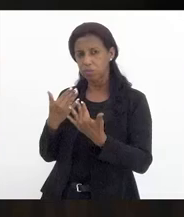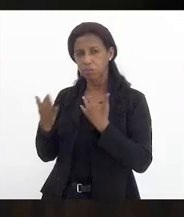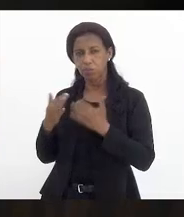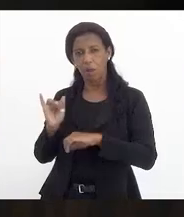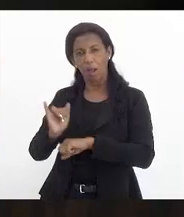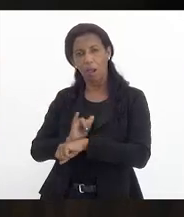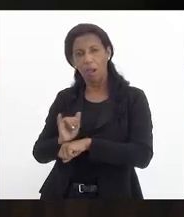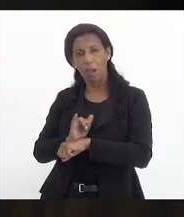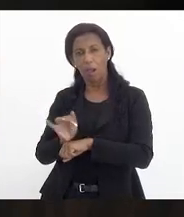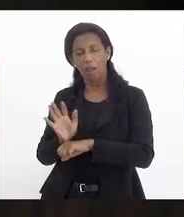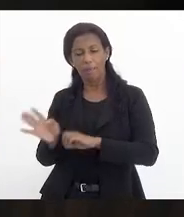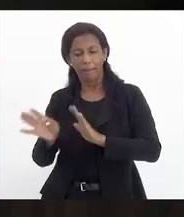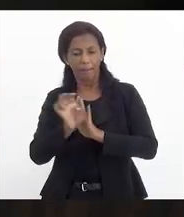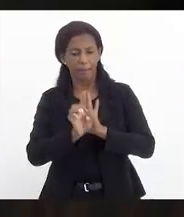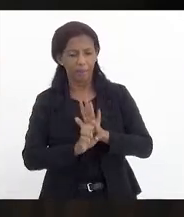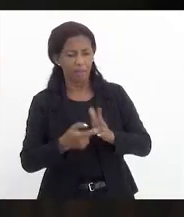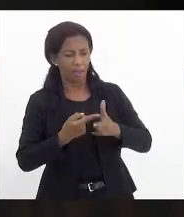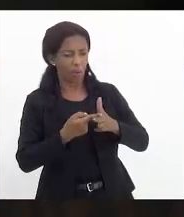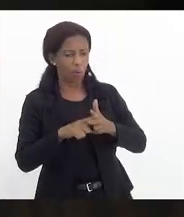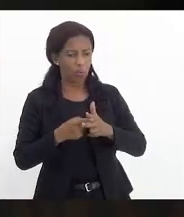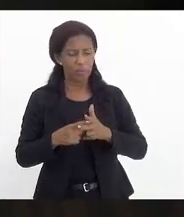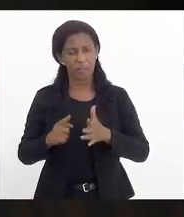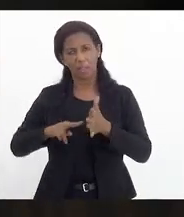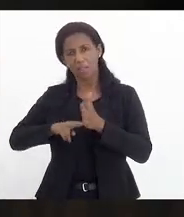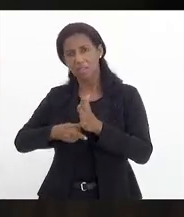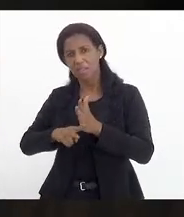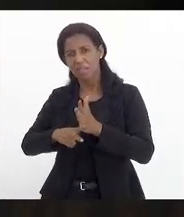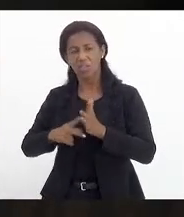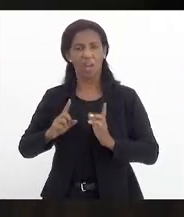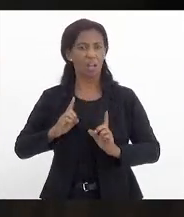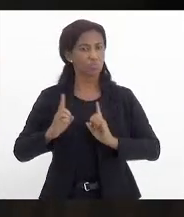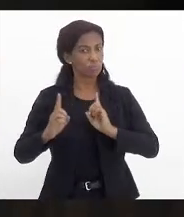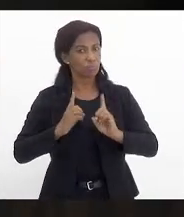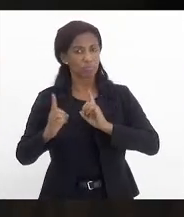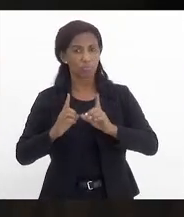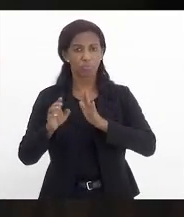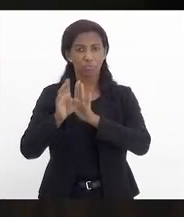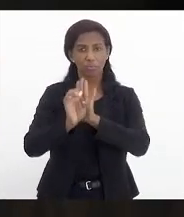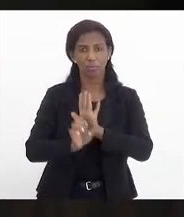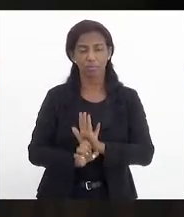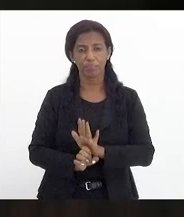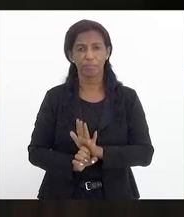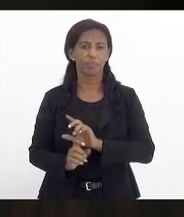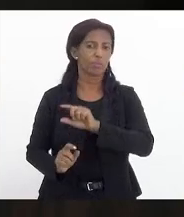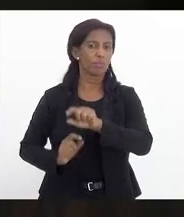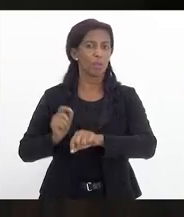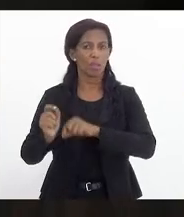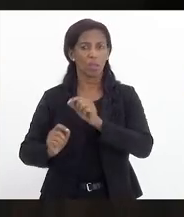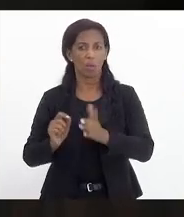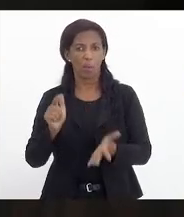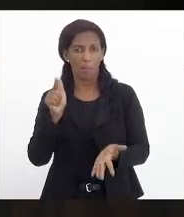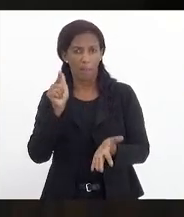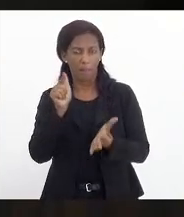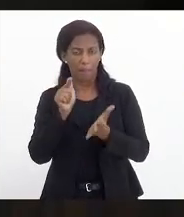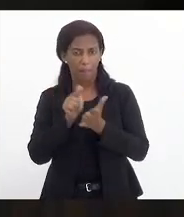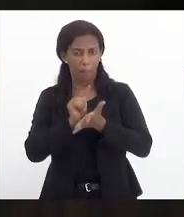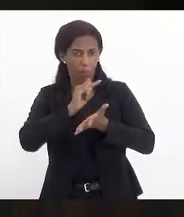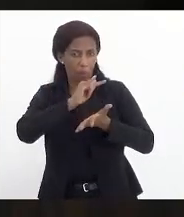tentar emendar a pedido dos sindicatos, discutir as emendas E o que vai sair, eu acho que é